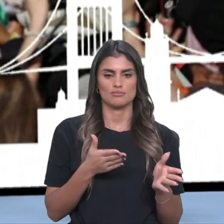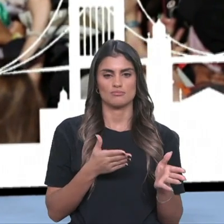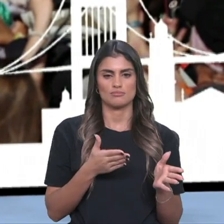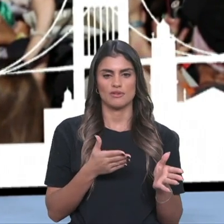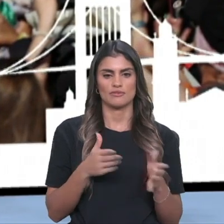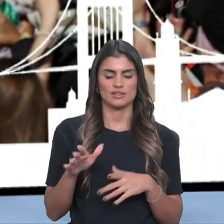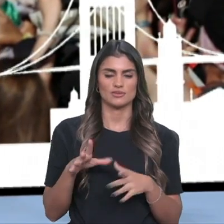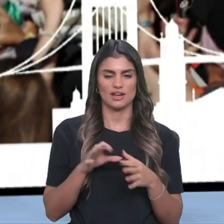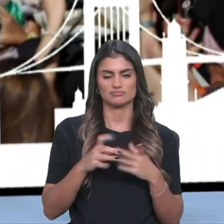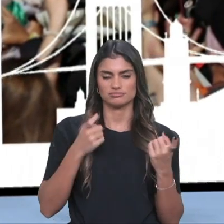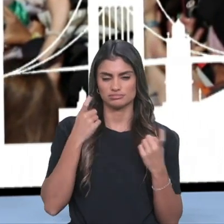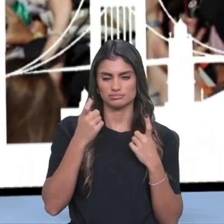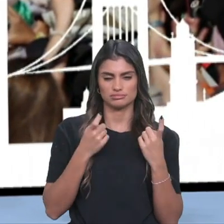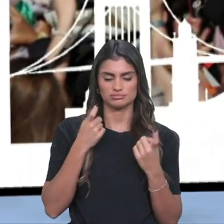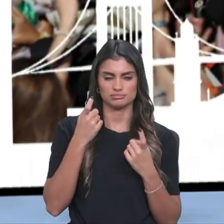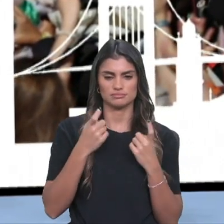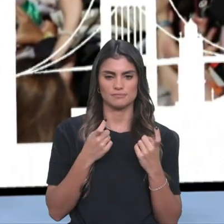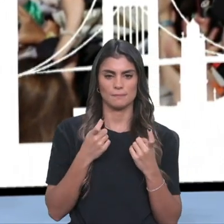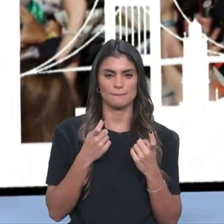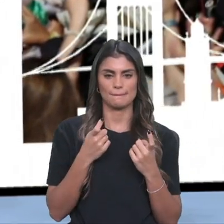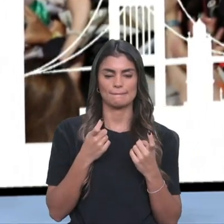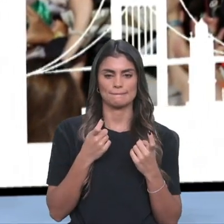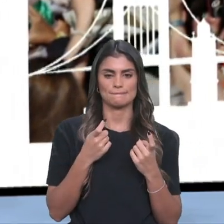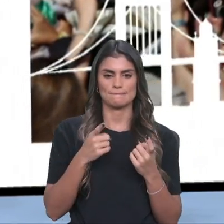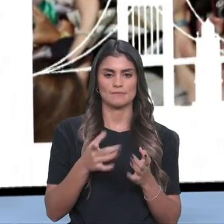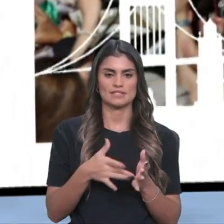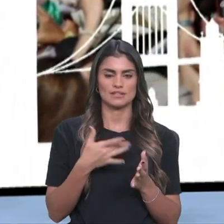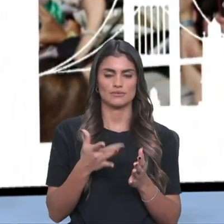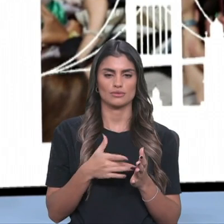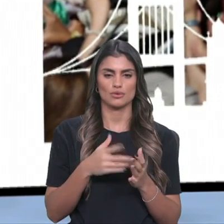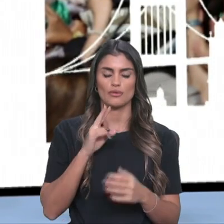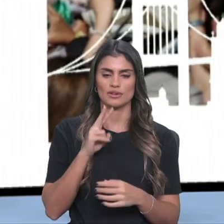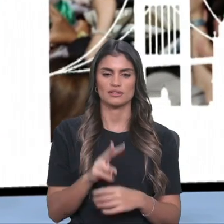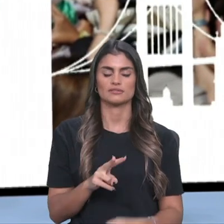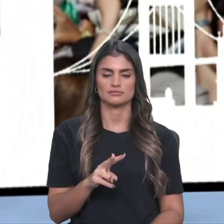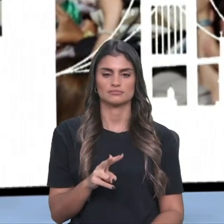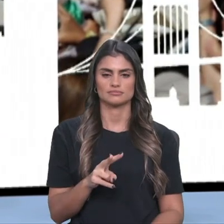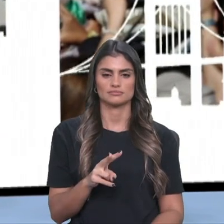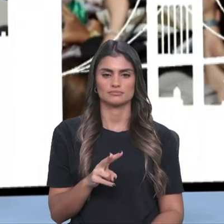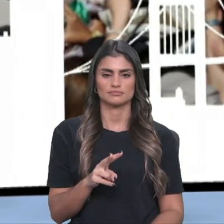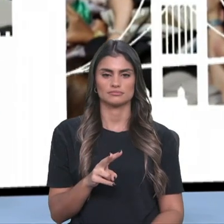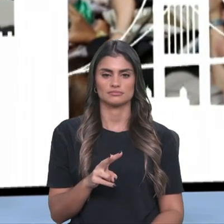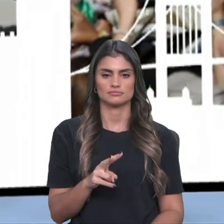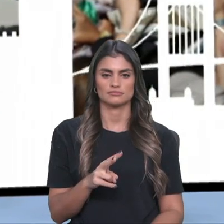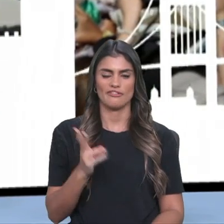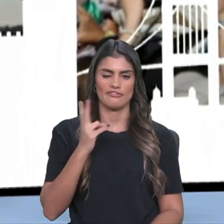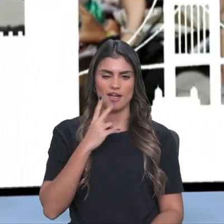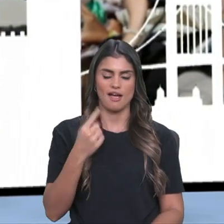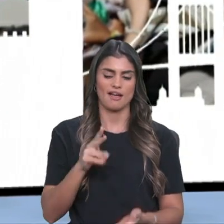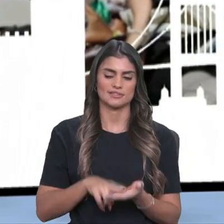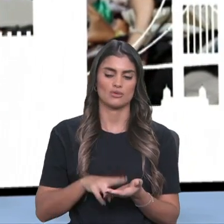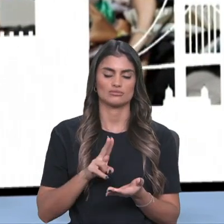puramente racionalista, digamos assim, e nesse livro encontrei de facto um casamento entre a fé e a razão,